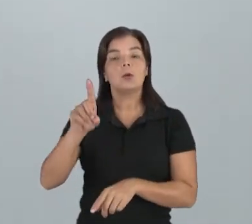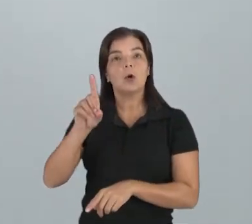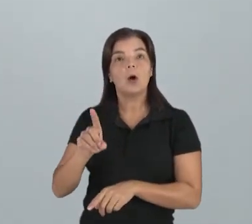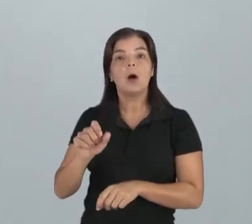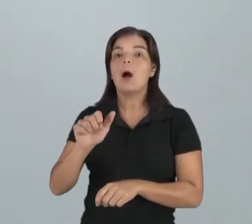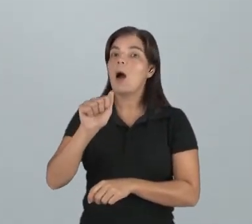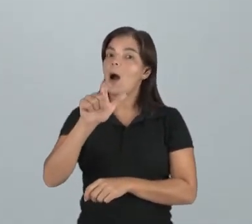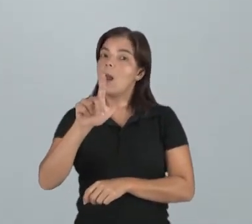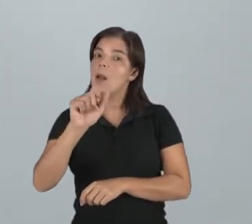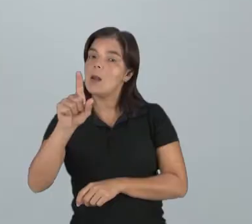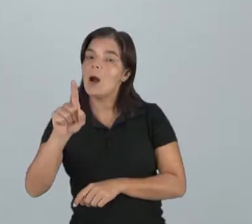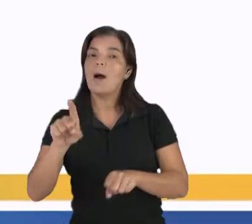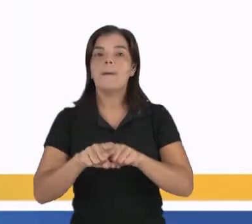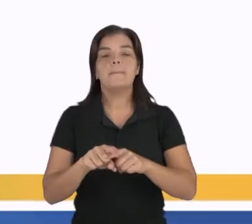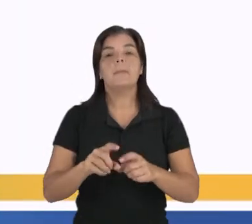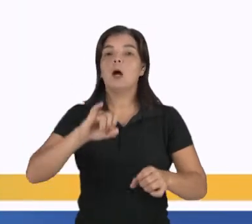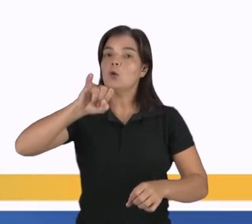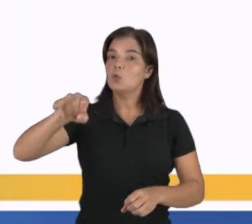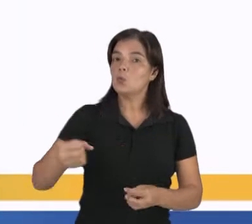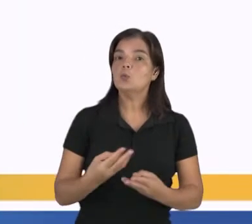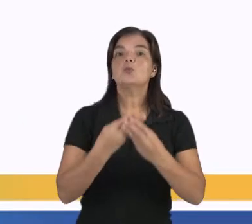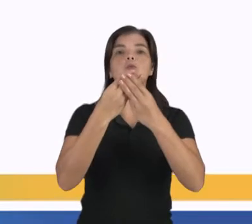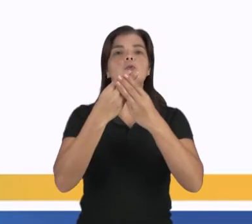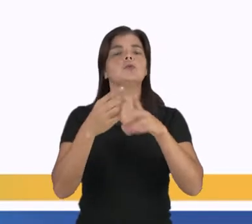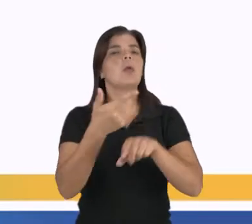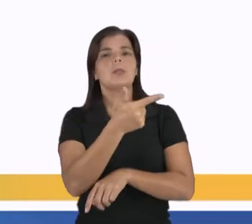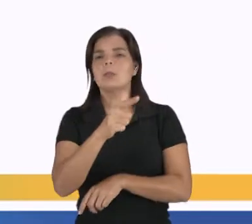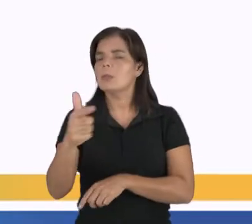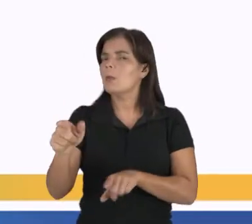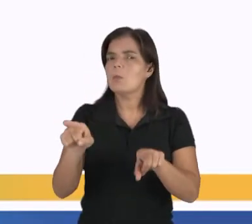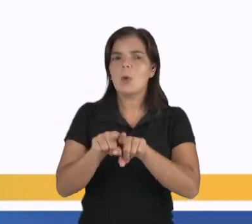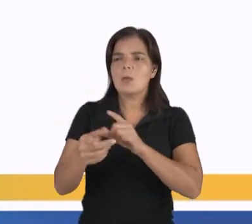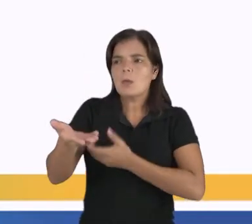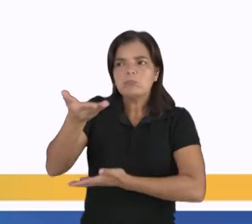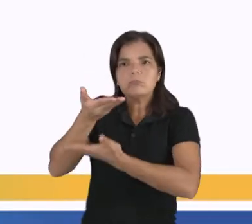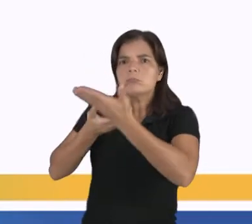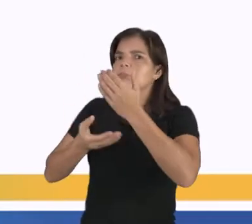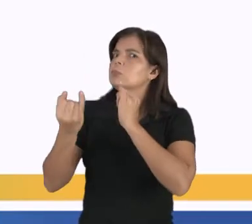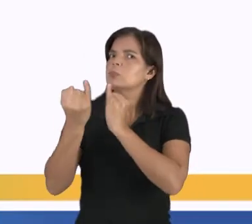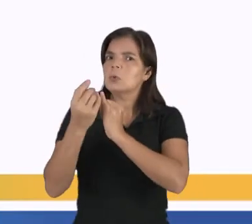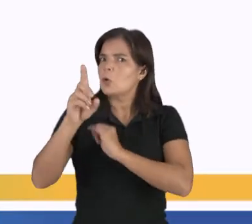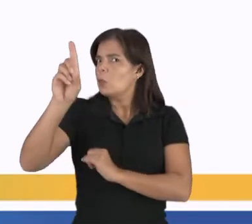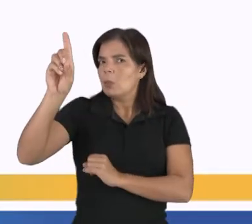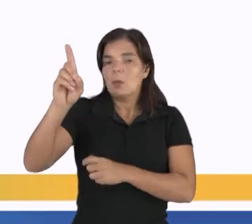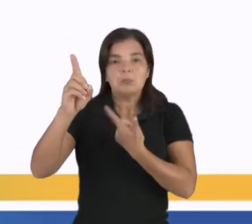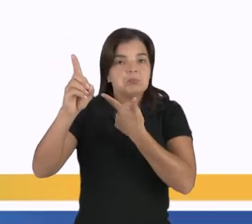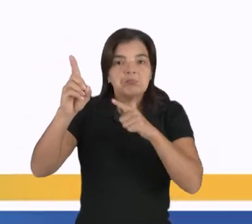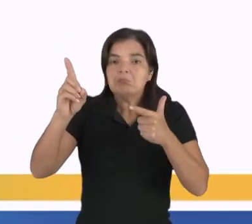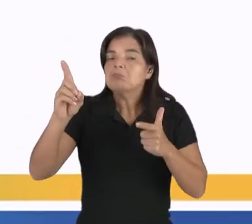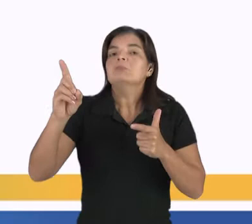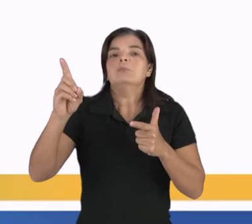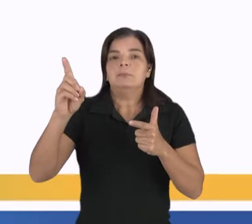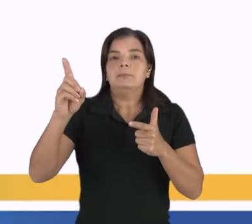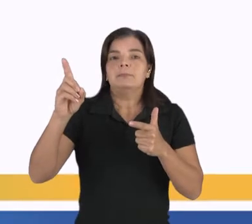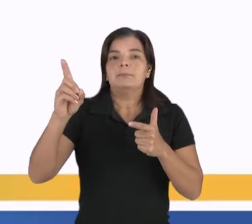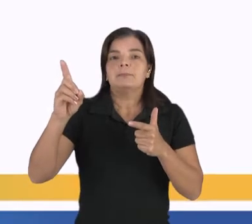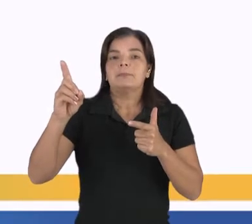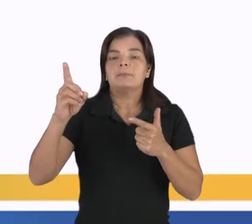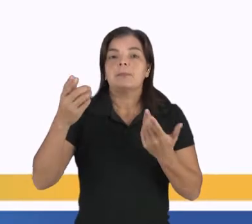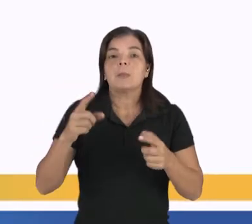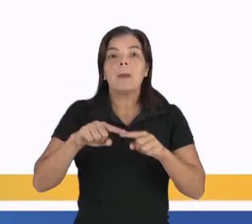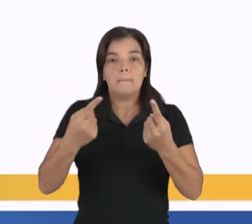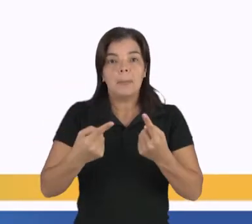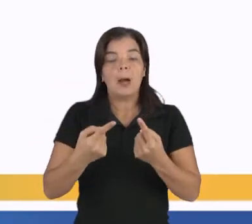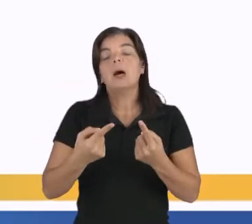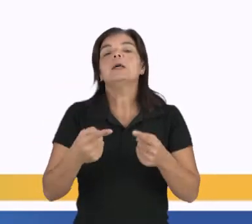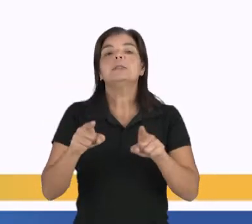de Alá. Para o judaísmo, também não há um mediador entre ele e Deus. Não há. Para